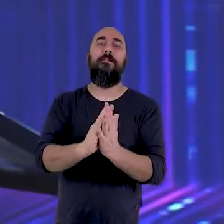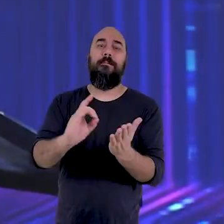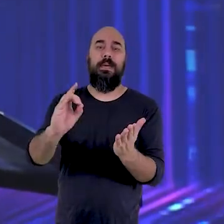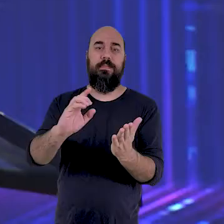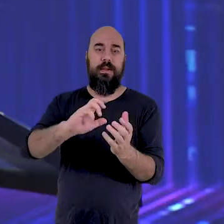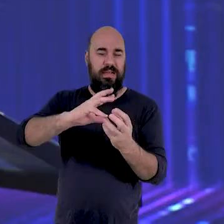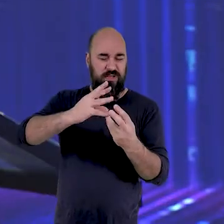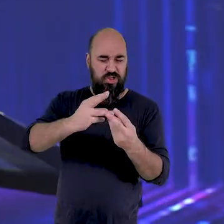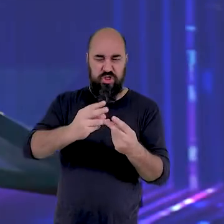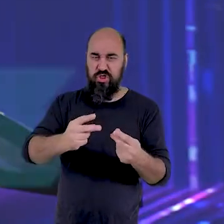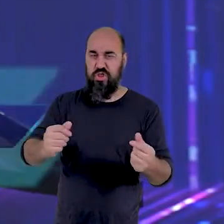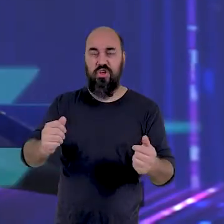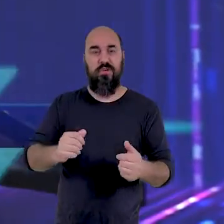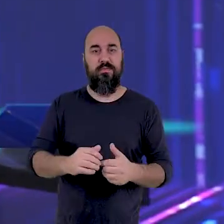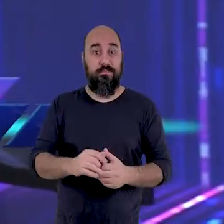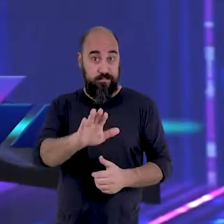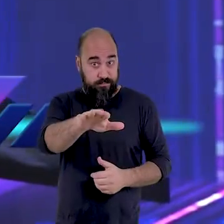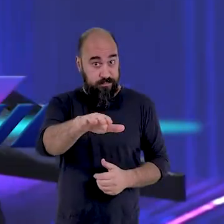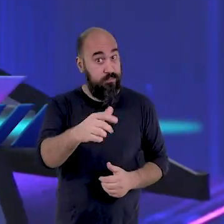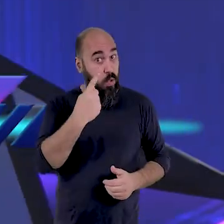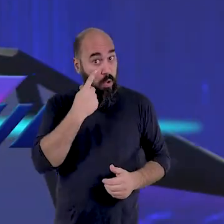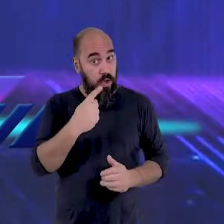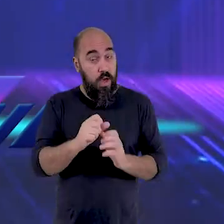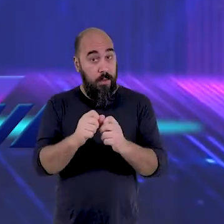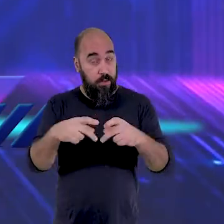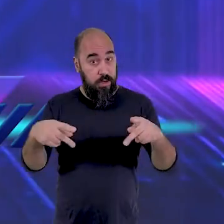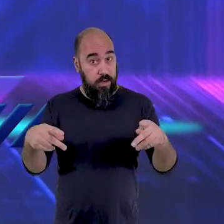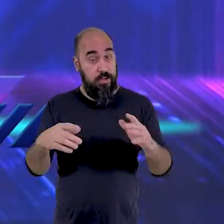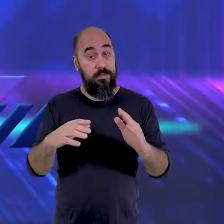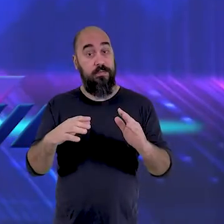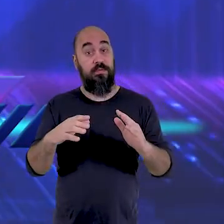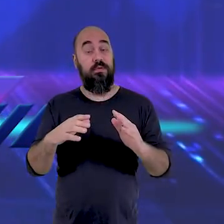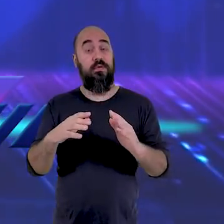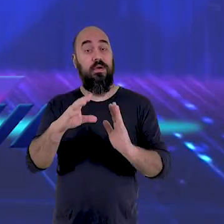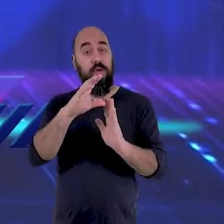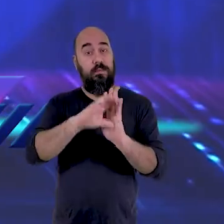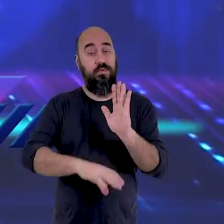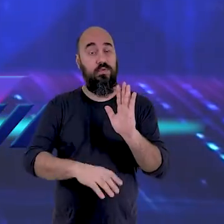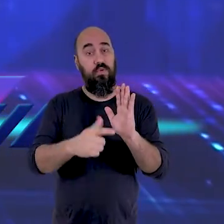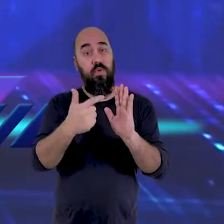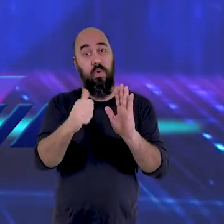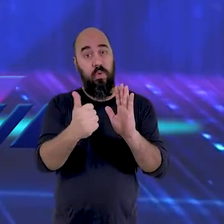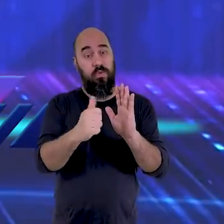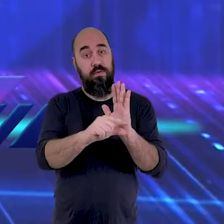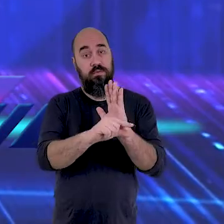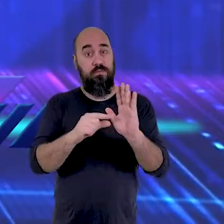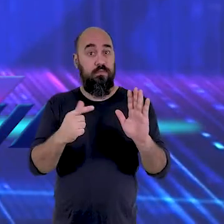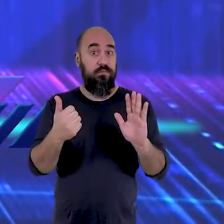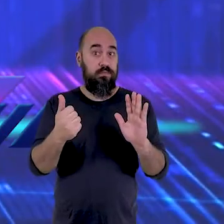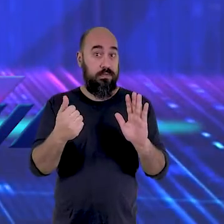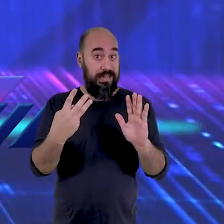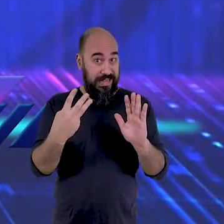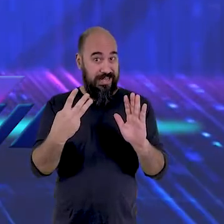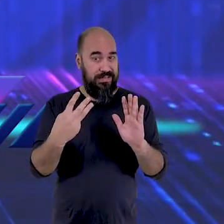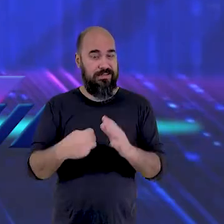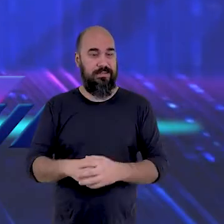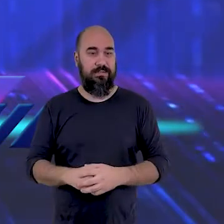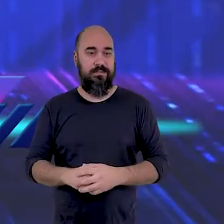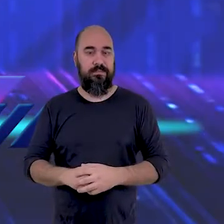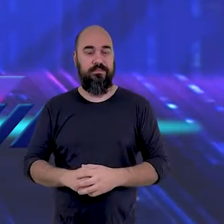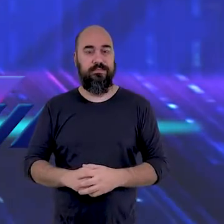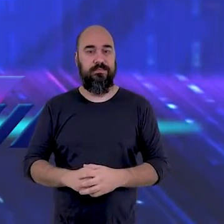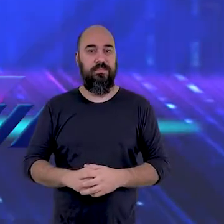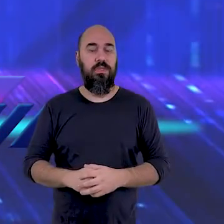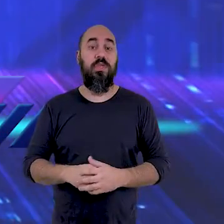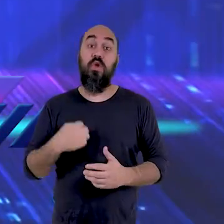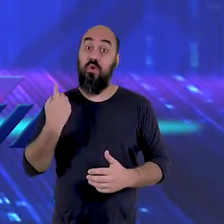capítulo 11, versículo 3. Vamos ao último livro da Bíblia, Apocalipse 11, versículo 3. Este é o livro que nós